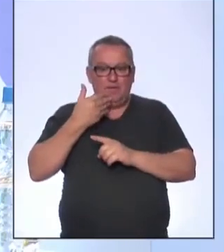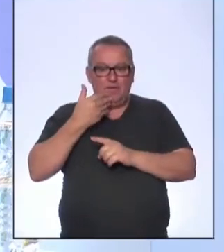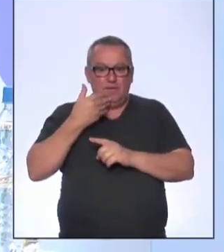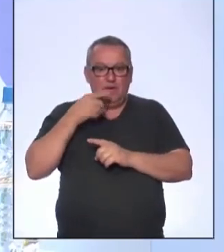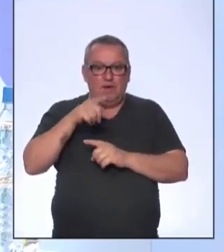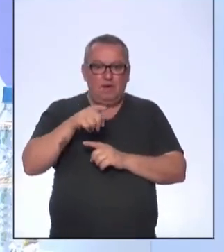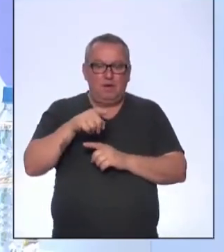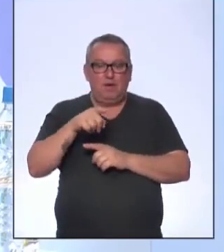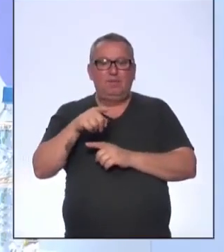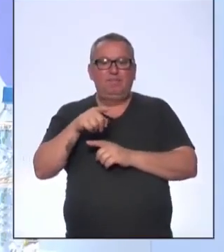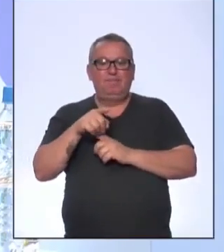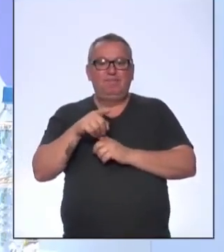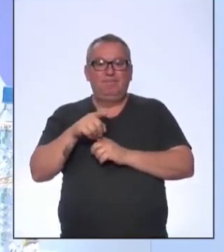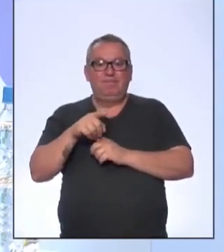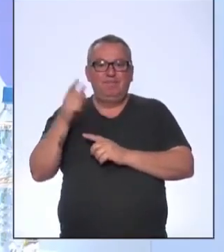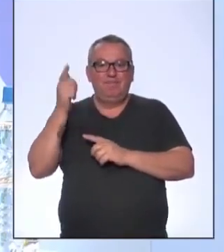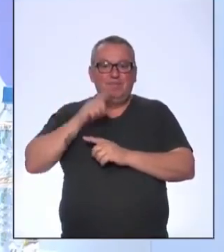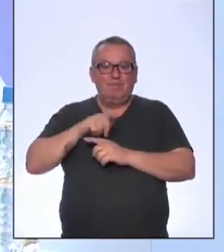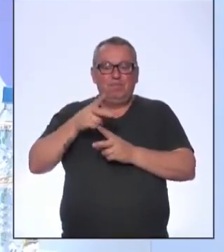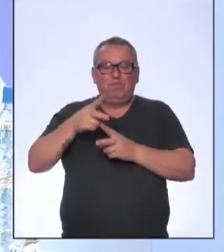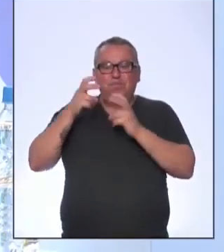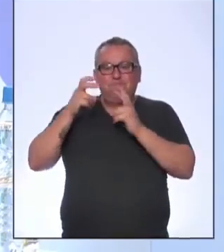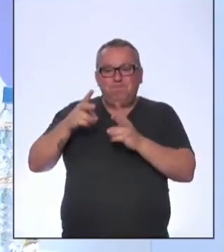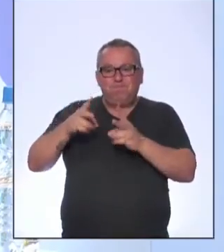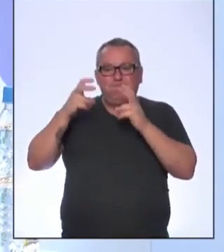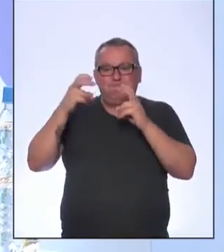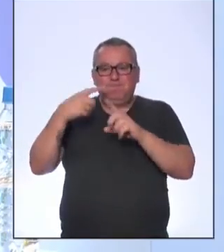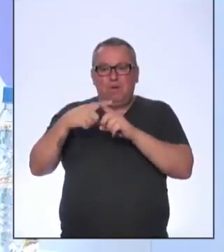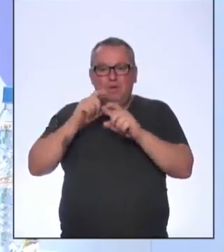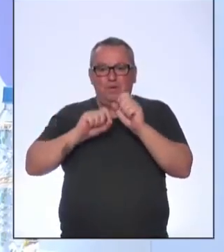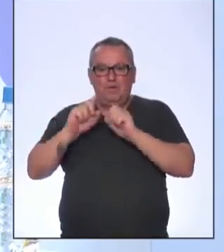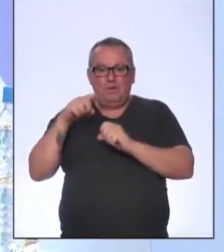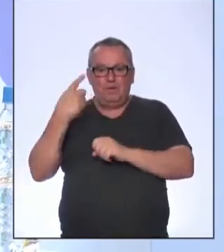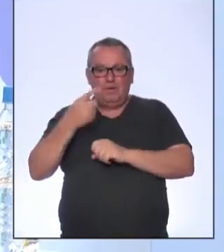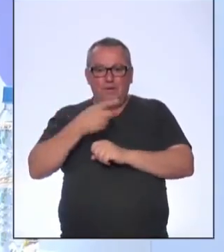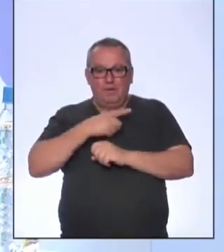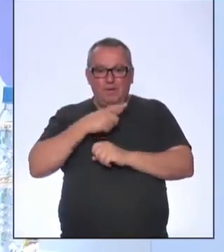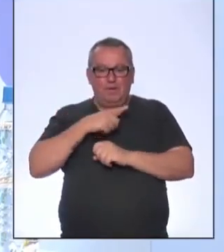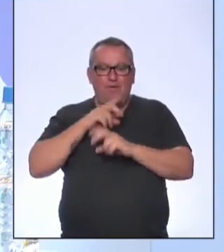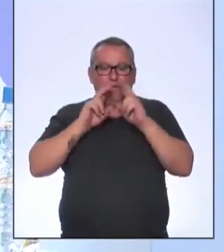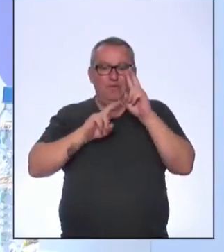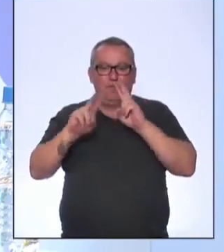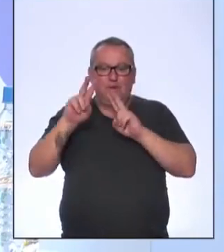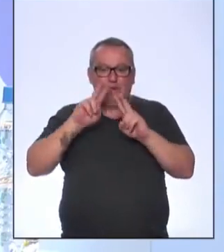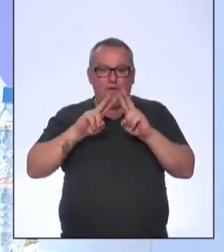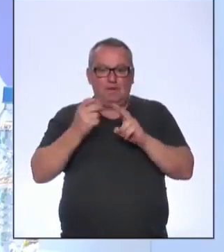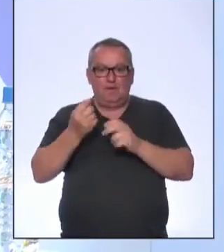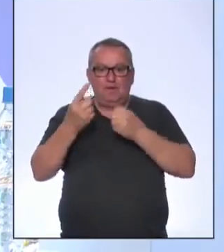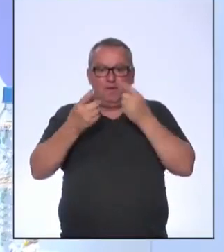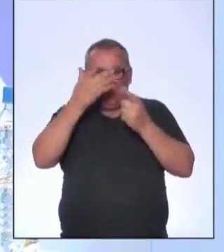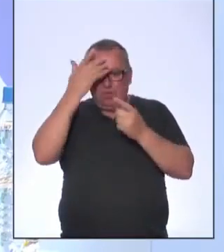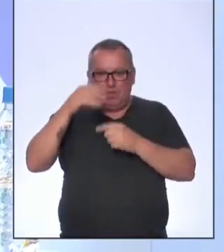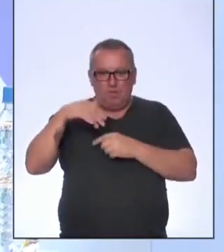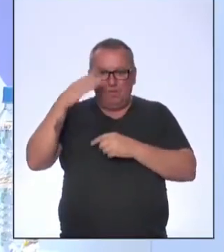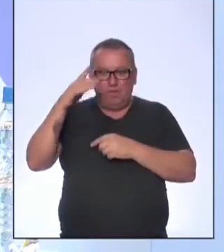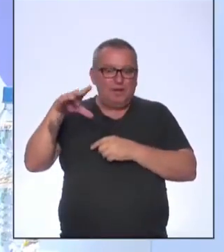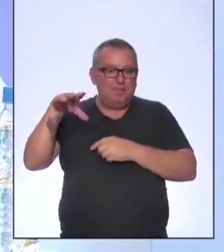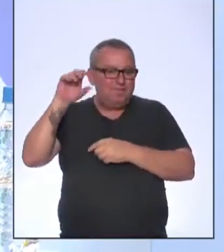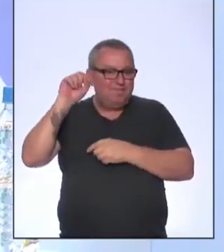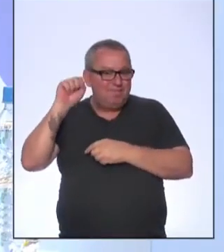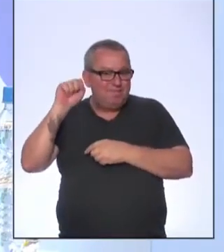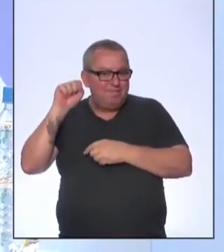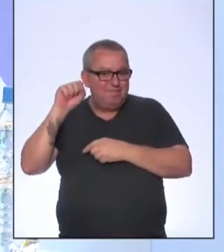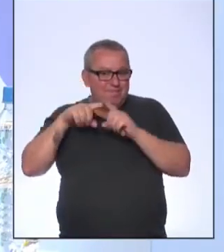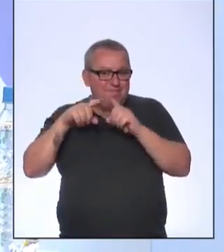para você captar, porque o nosso cérebro é muito visual. Tem algumas pessoas que são mais auditivas,